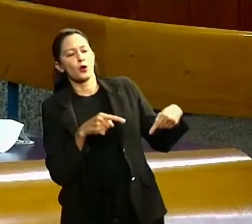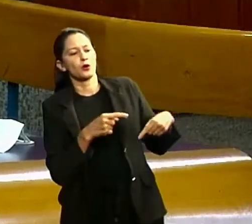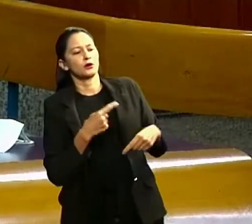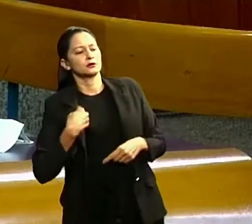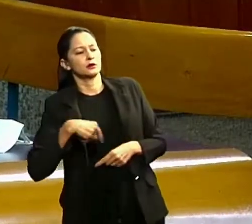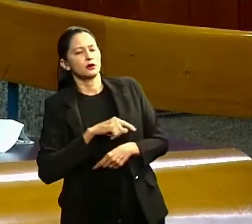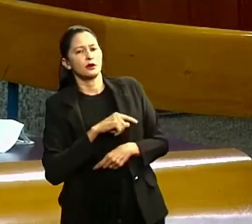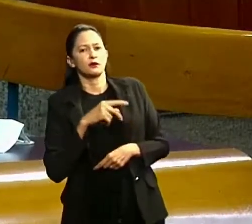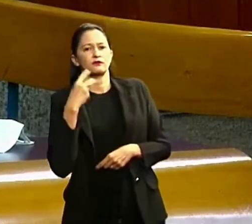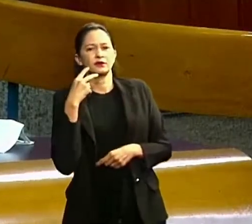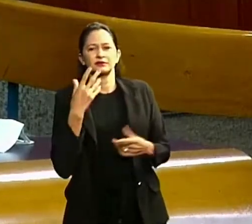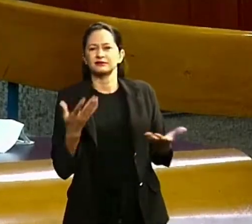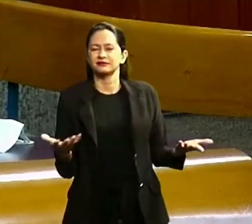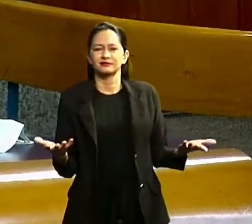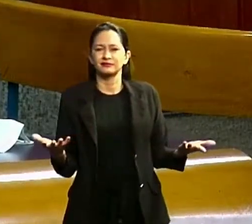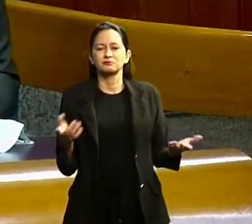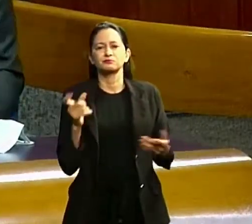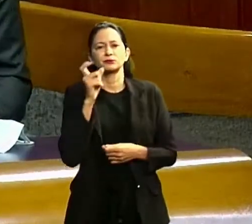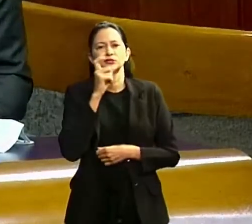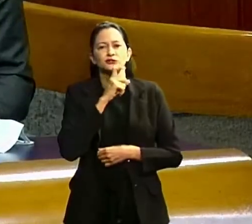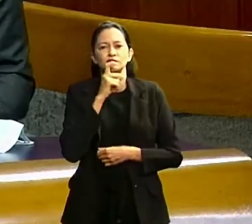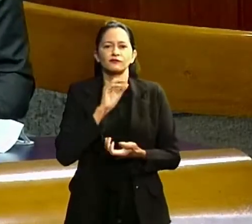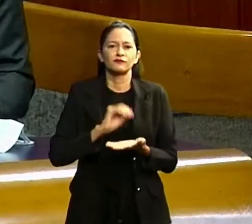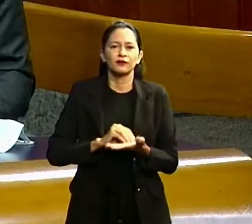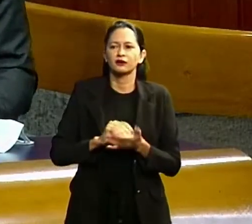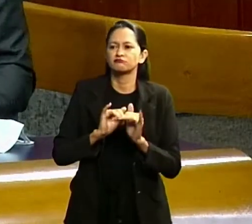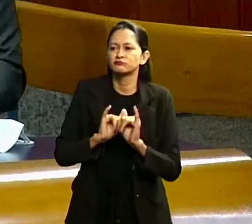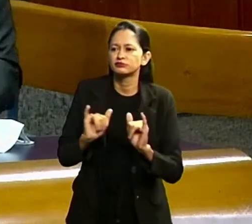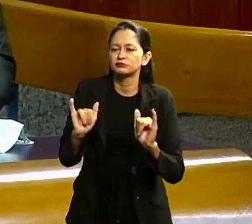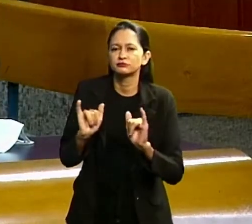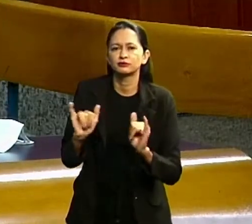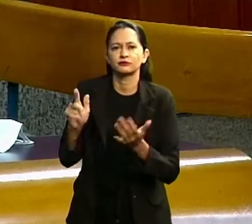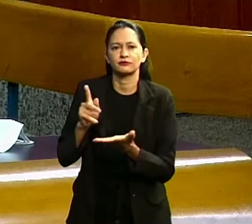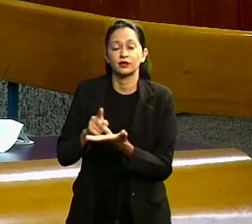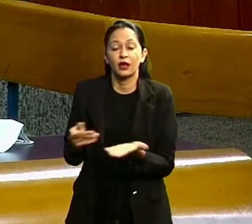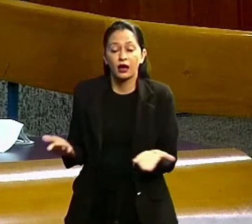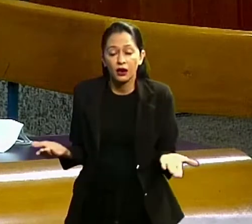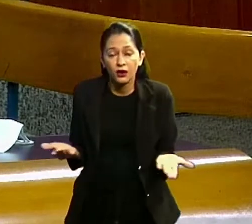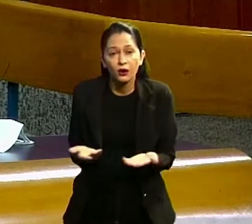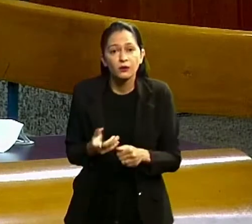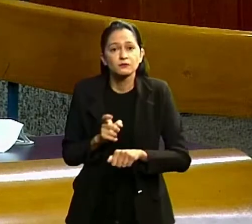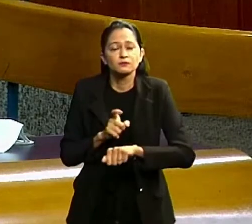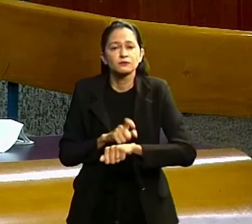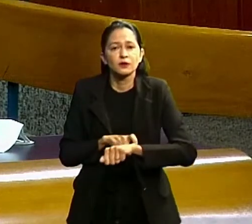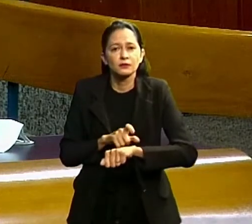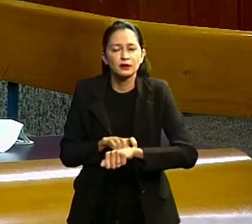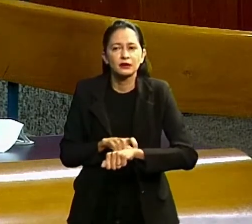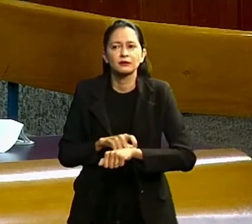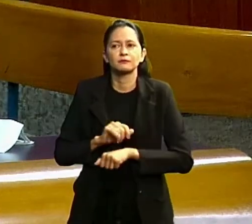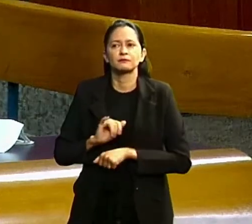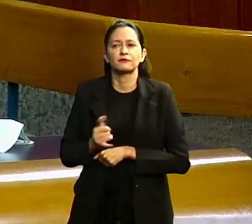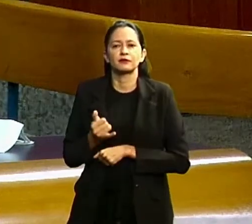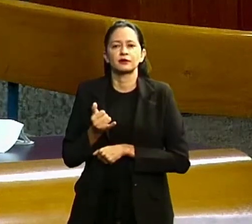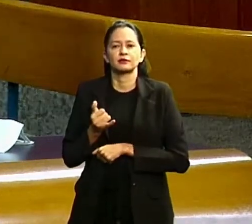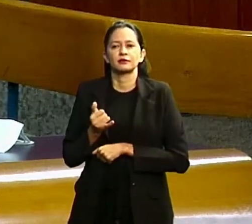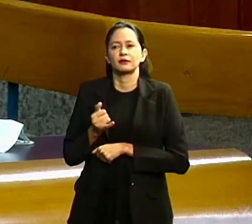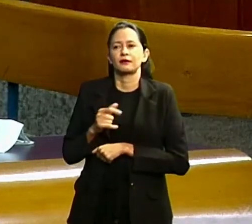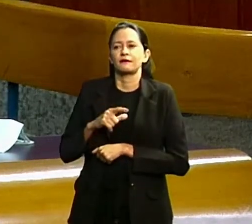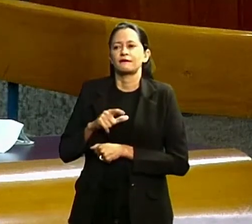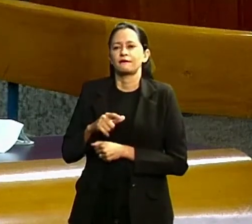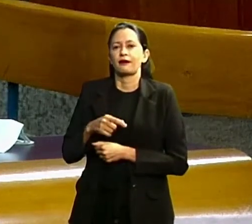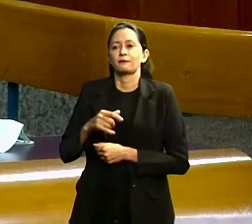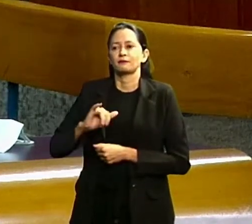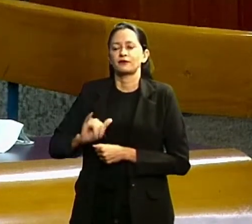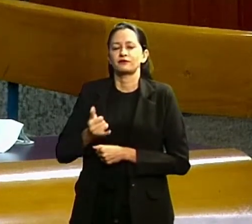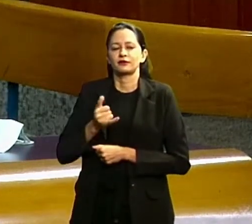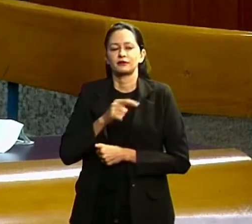e mentindo, não levando a verdade para a sociedade. Hoje é o momento de fazer a politicagem, é o momento de enganar